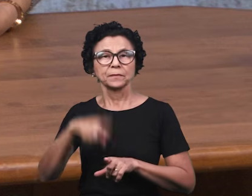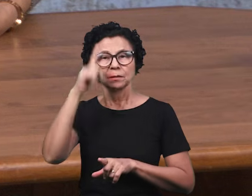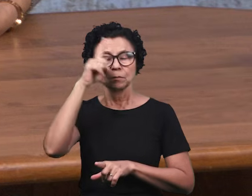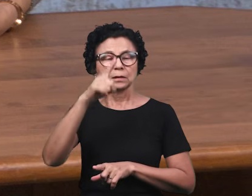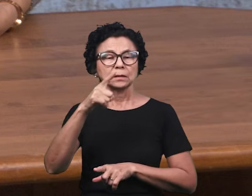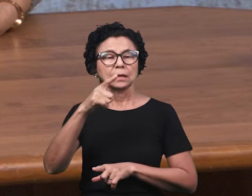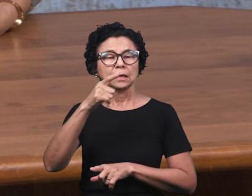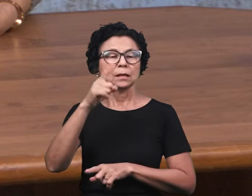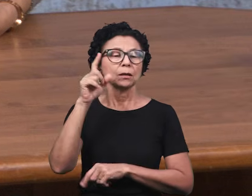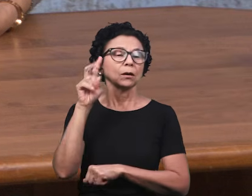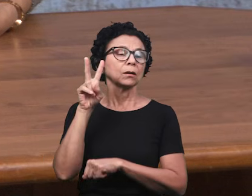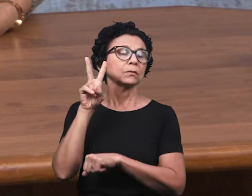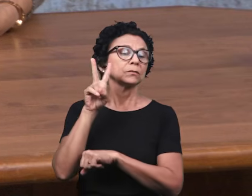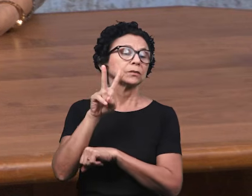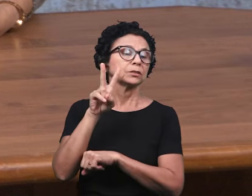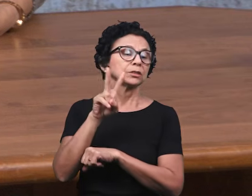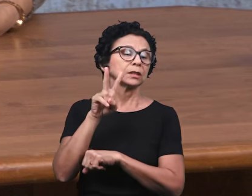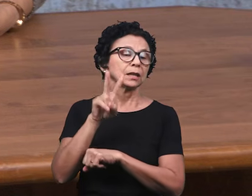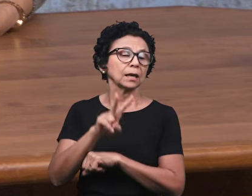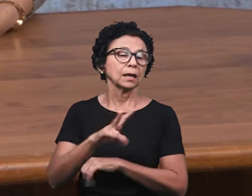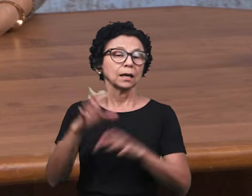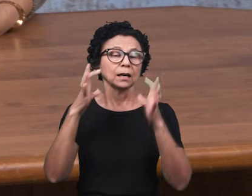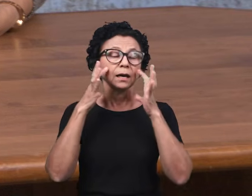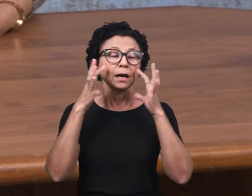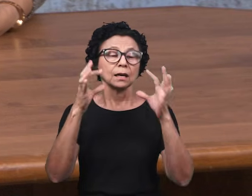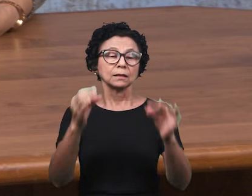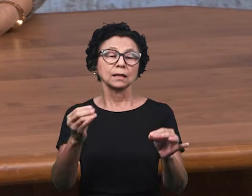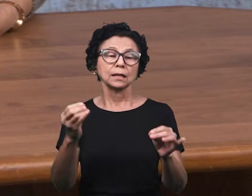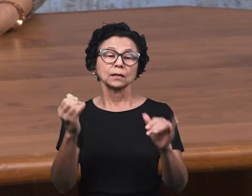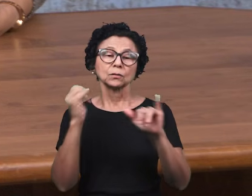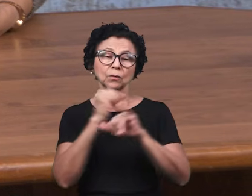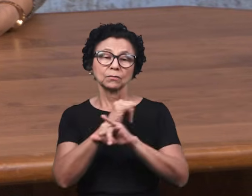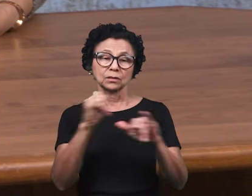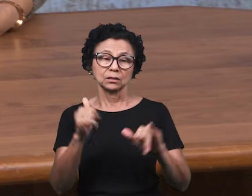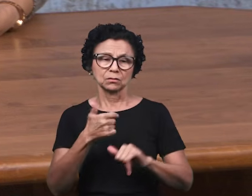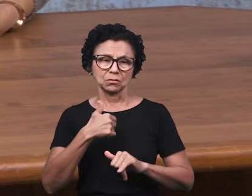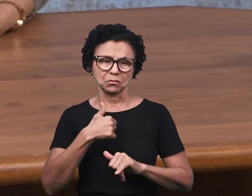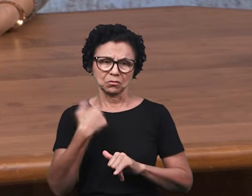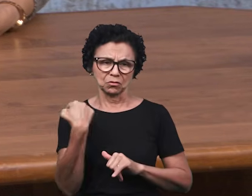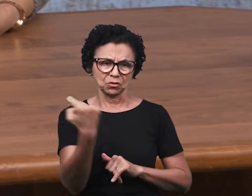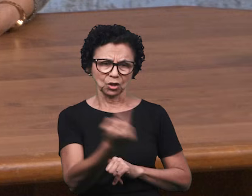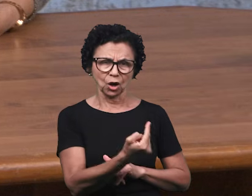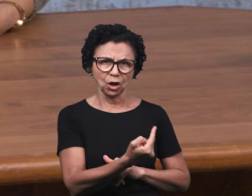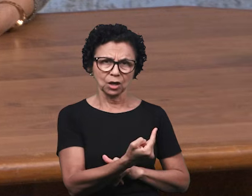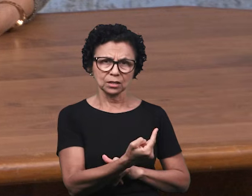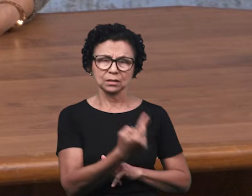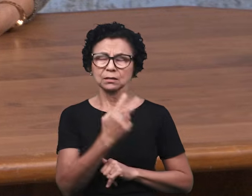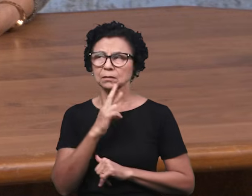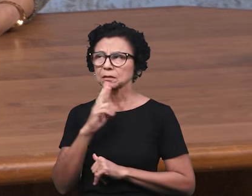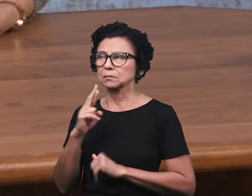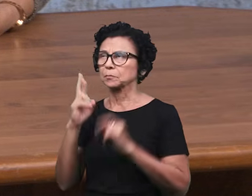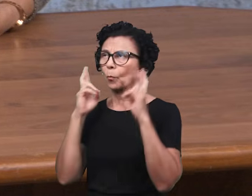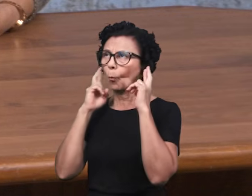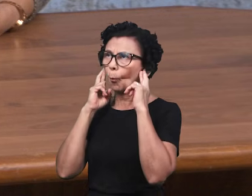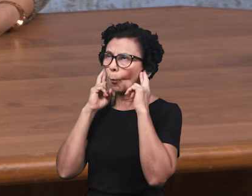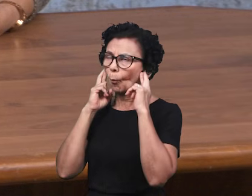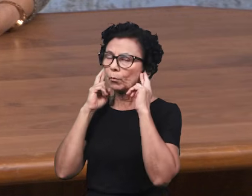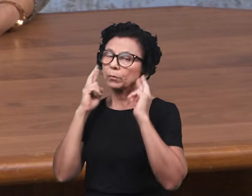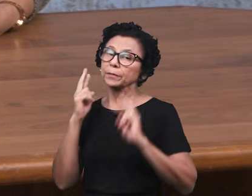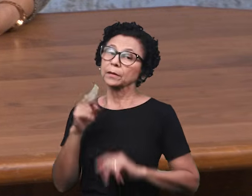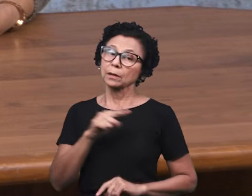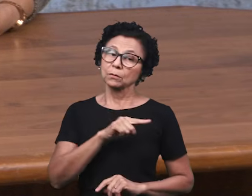voz da buzina, mas dizem: não escutaremos. Portanto, ouvi, vós,